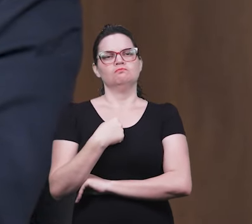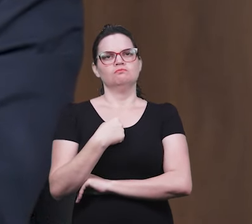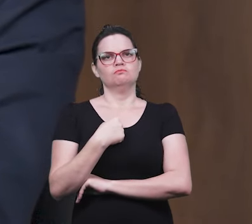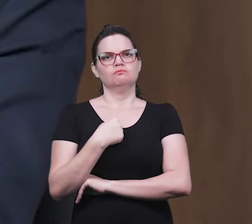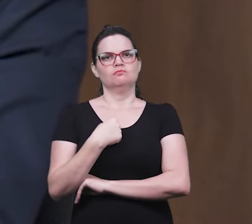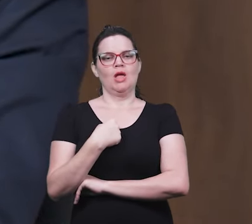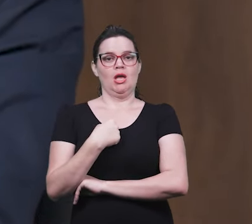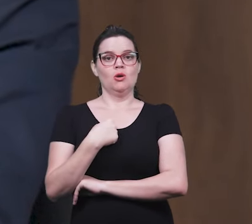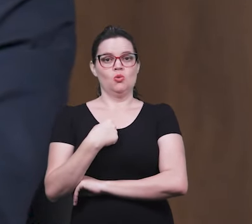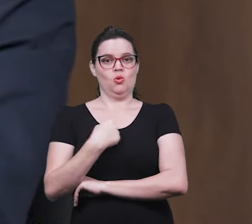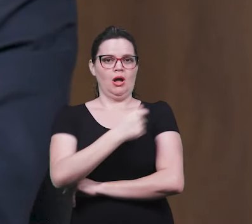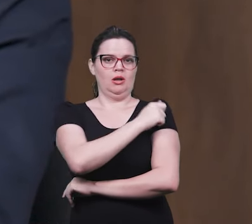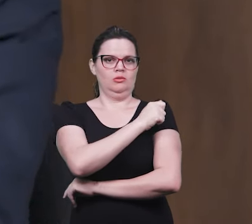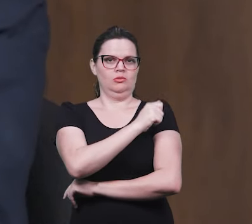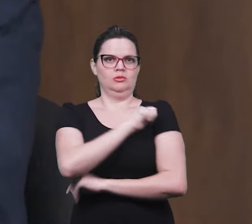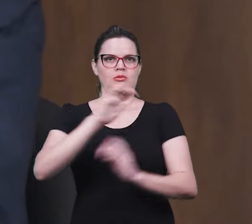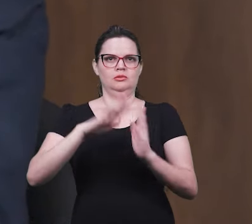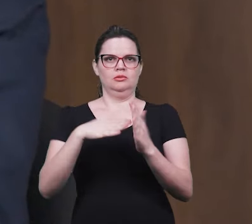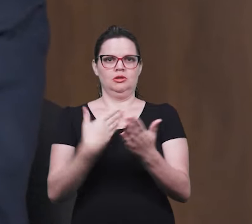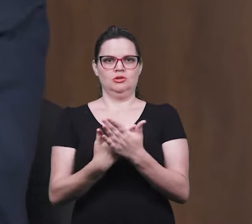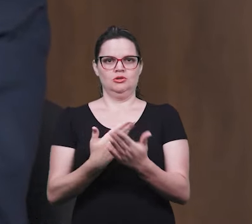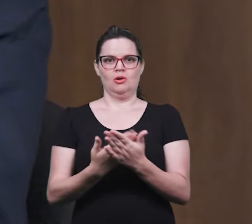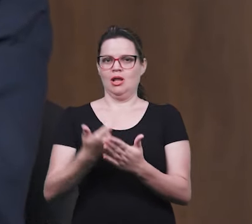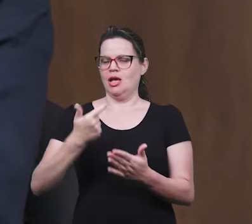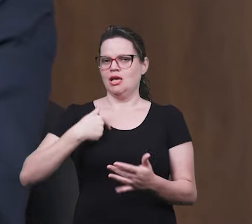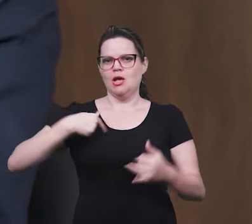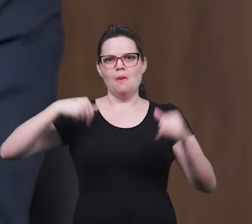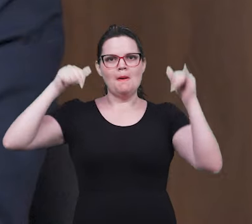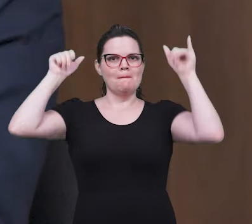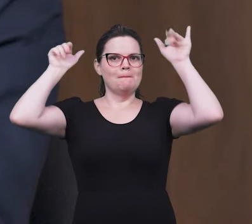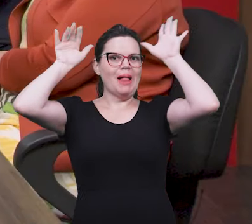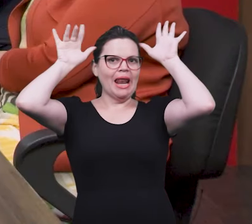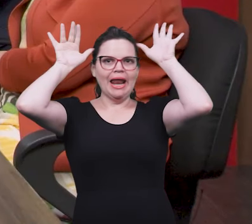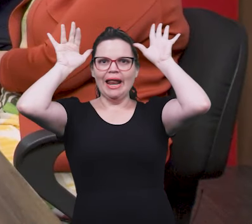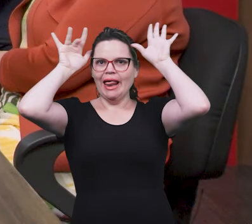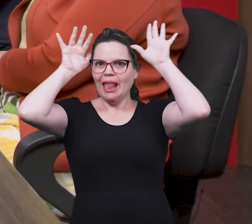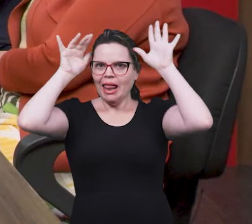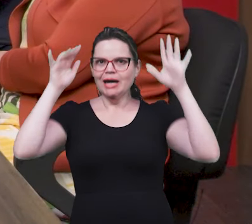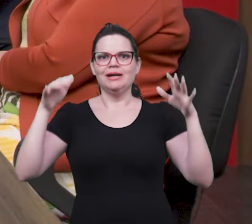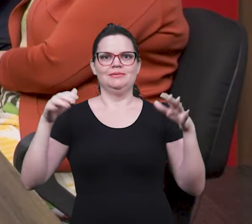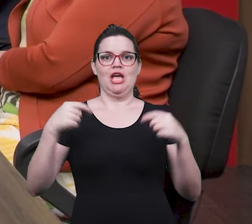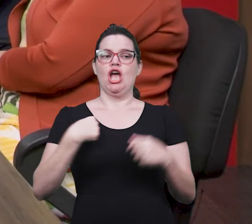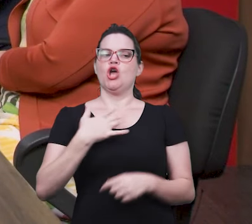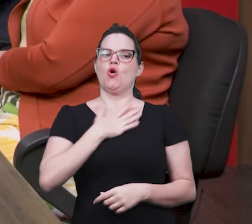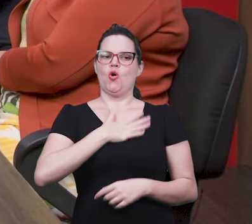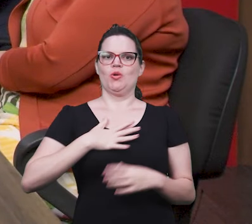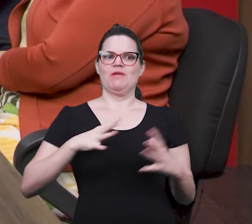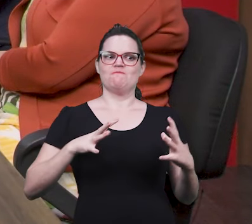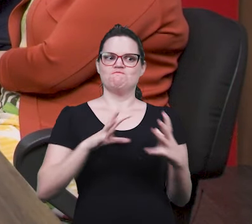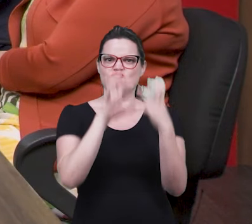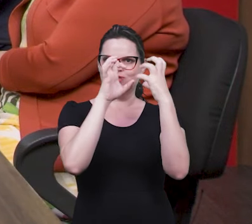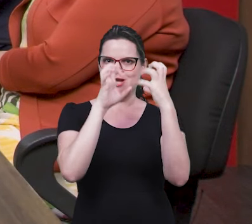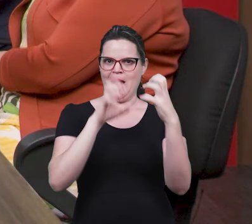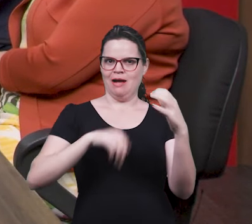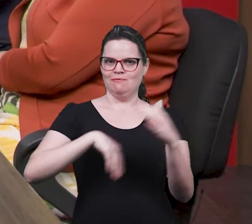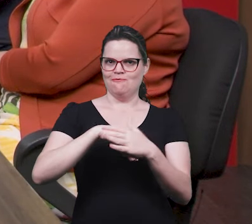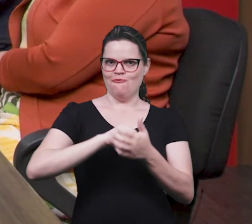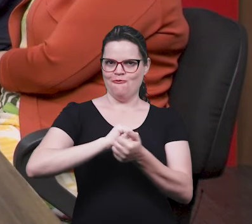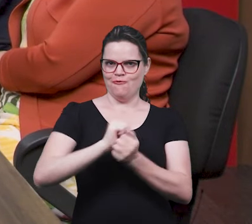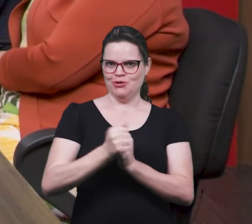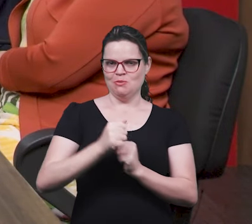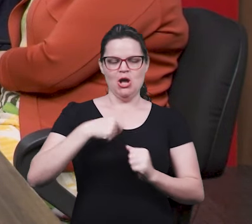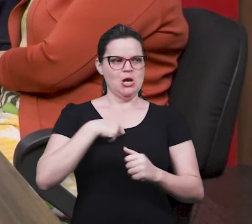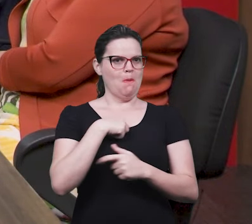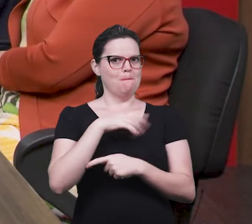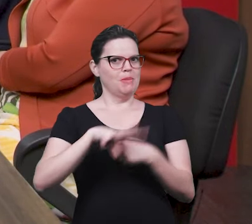de escola pública, bagunceiro. Gostava de brigar no futebol? Brigava. Era bagunceiro. Bagunceiro.